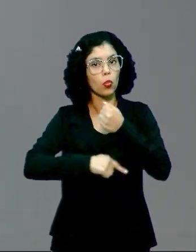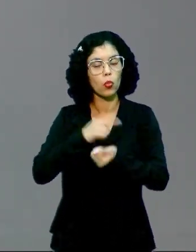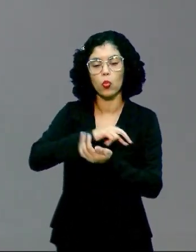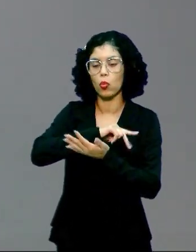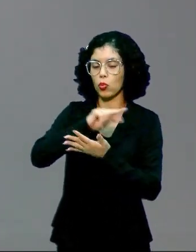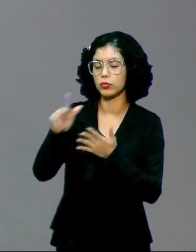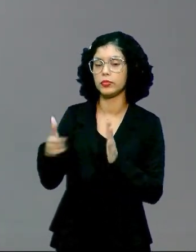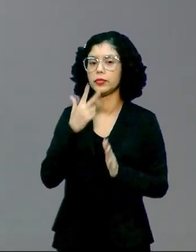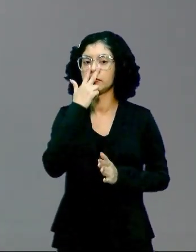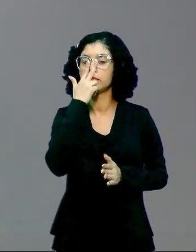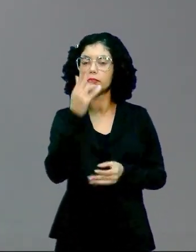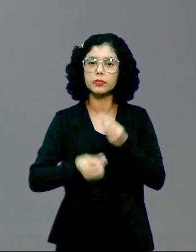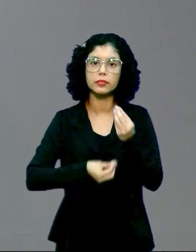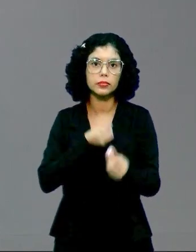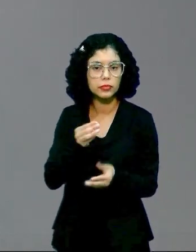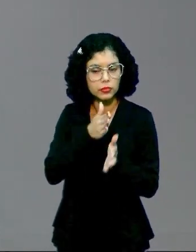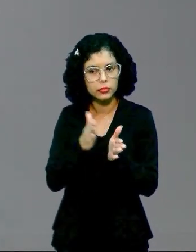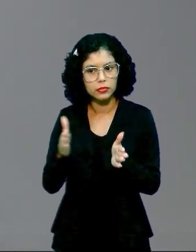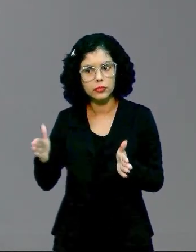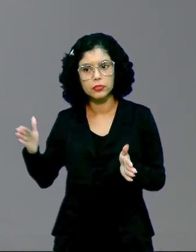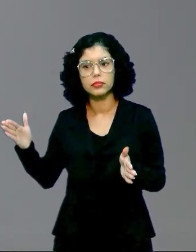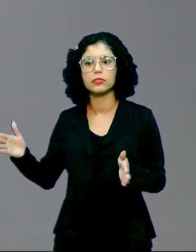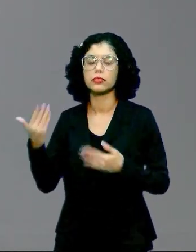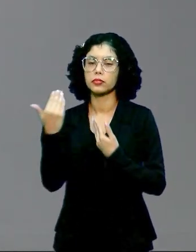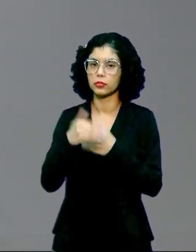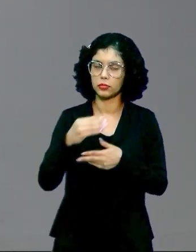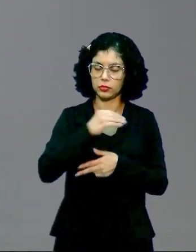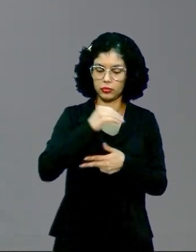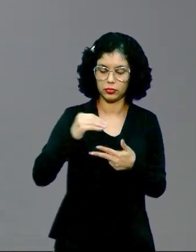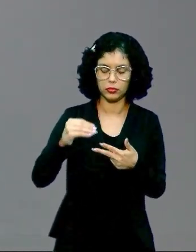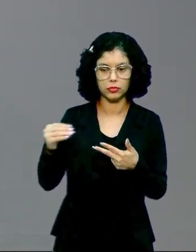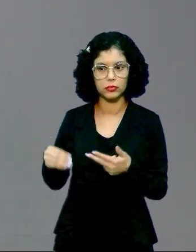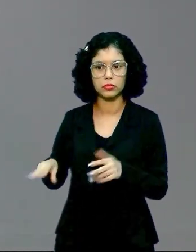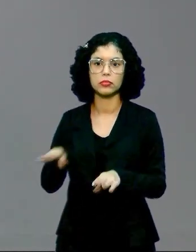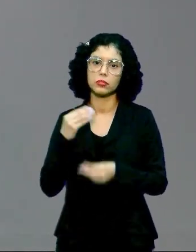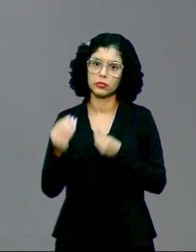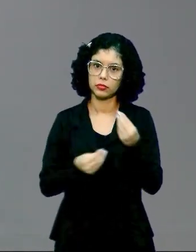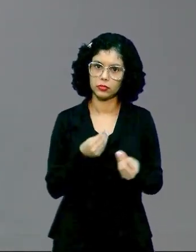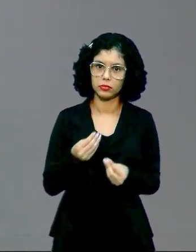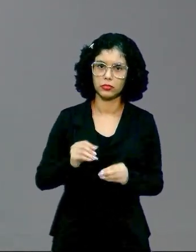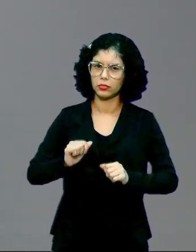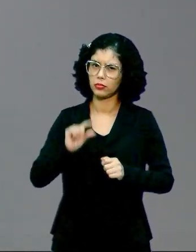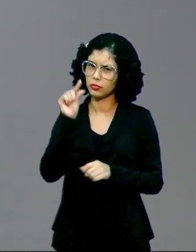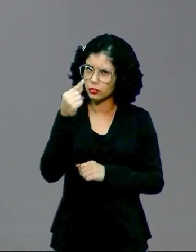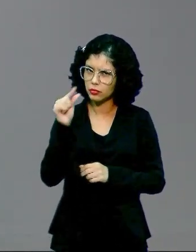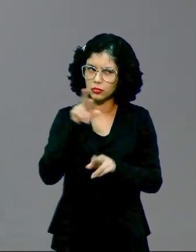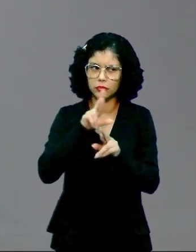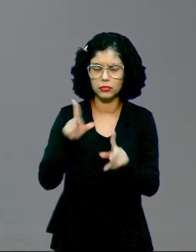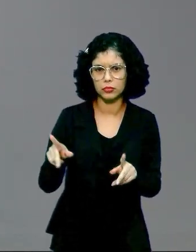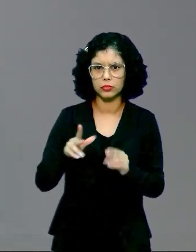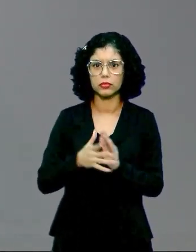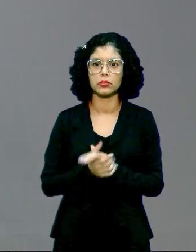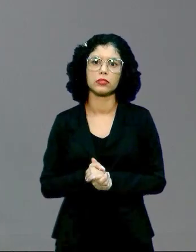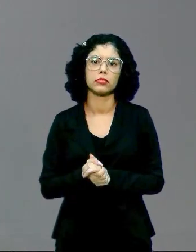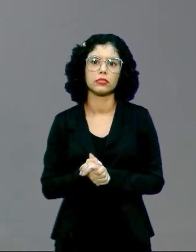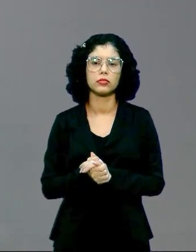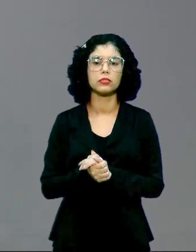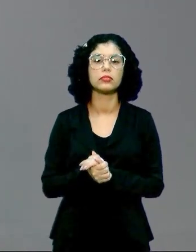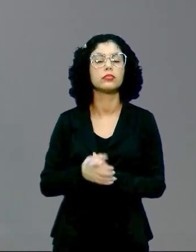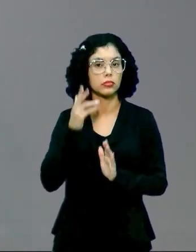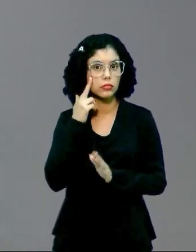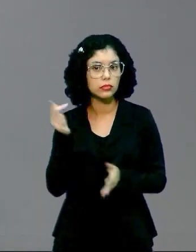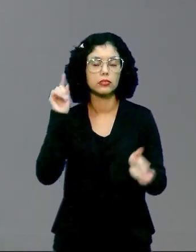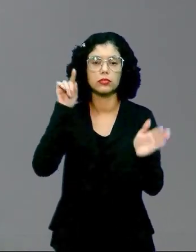eles aparecem com uma certa frequência na prova do Enem, mas eles caem de maneira um pouco diferente do que é